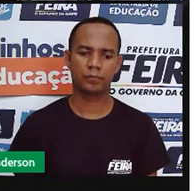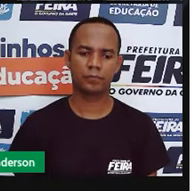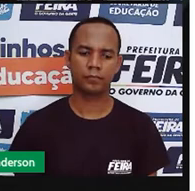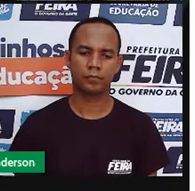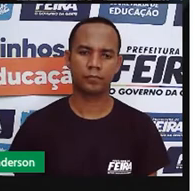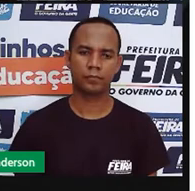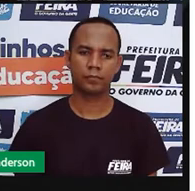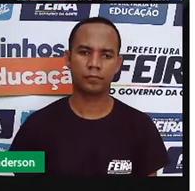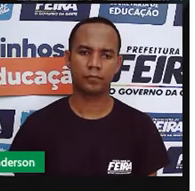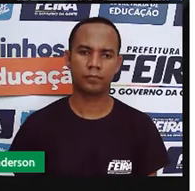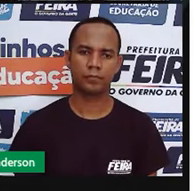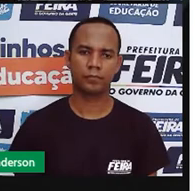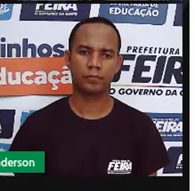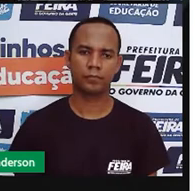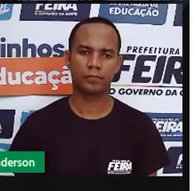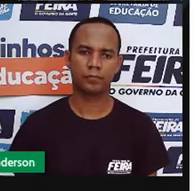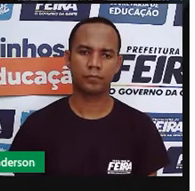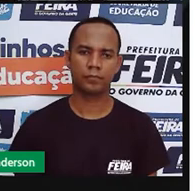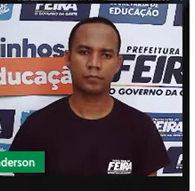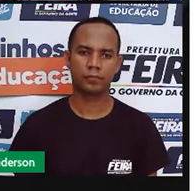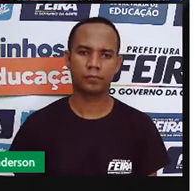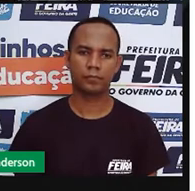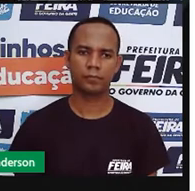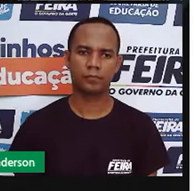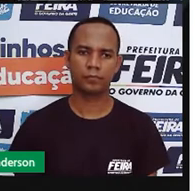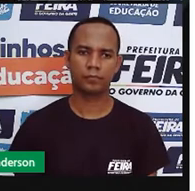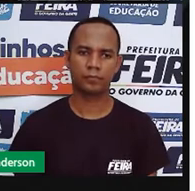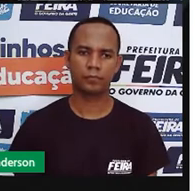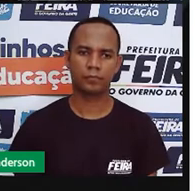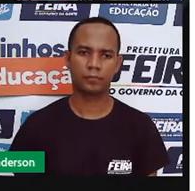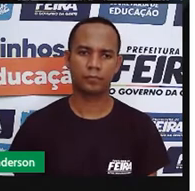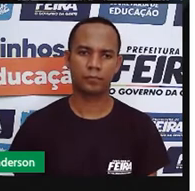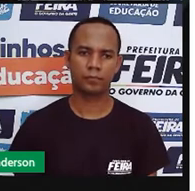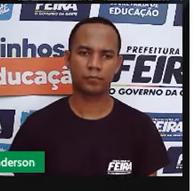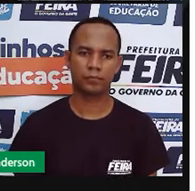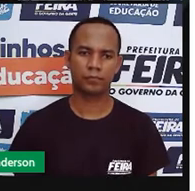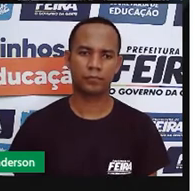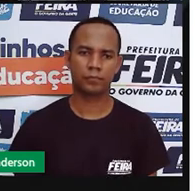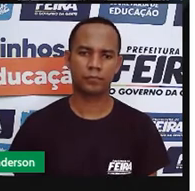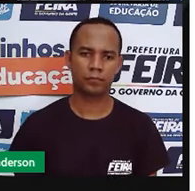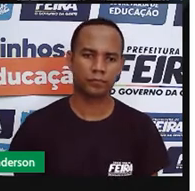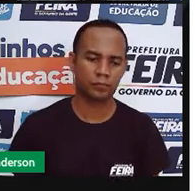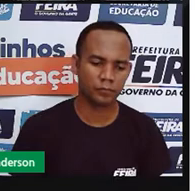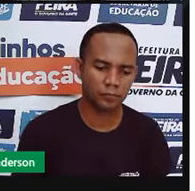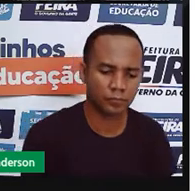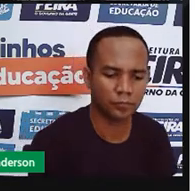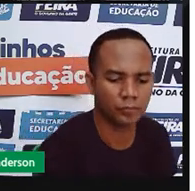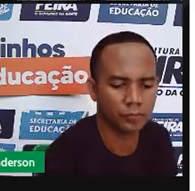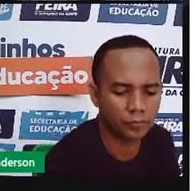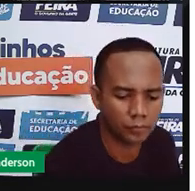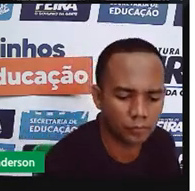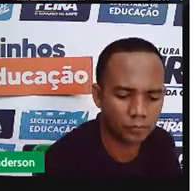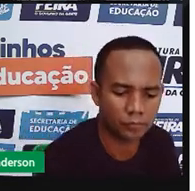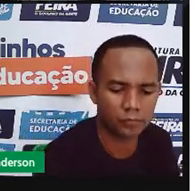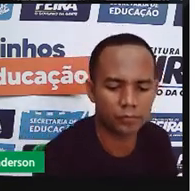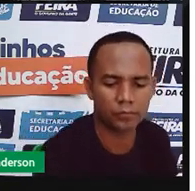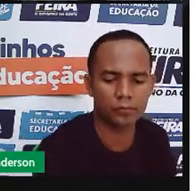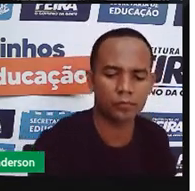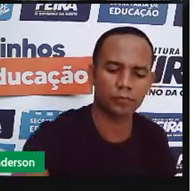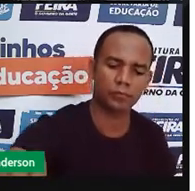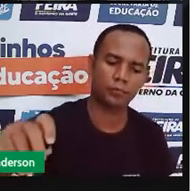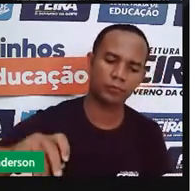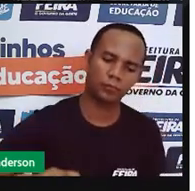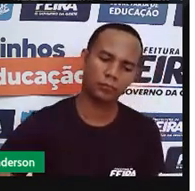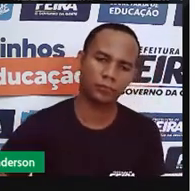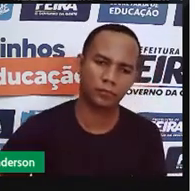em nosso estilo de vida. Os caçadores-coletores precisavam transportar alguns grãos para moê-los e cozinhá-los. Nessa